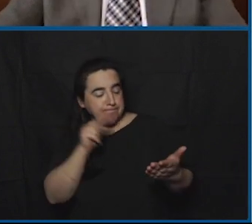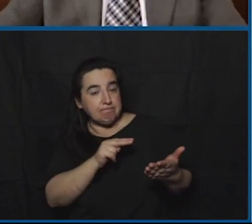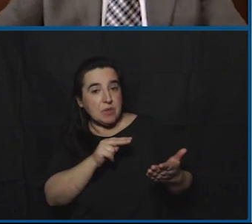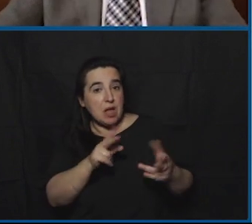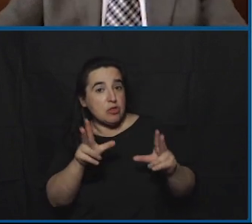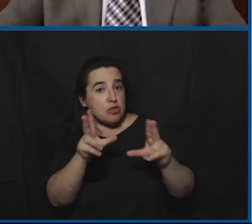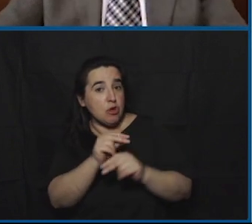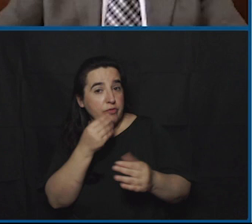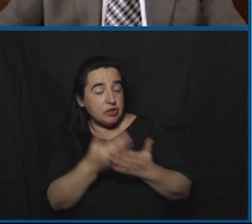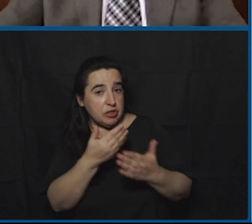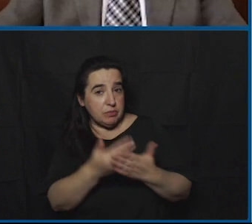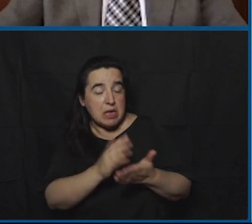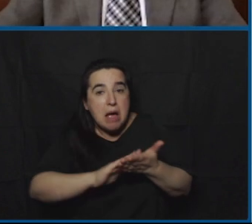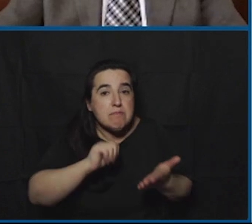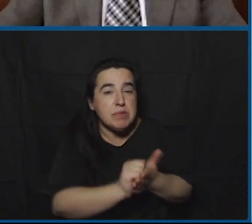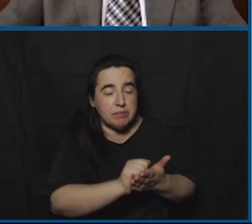a própria Bíblia,